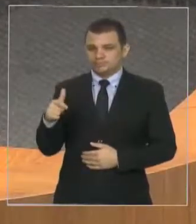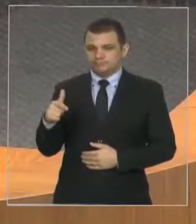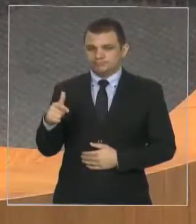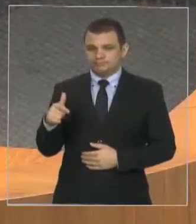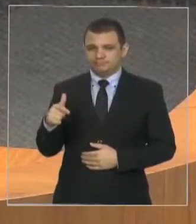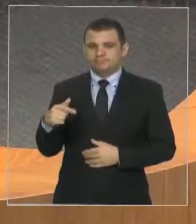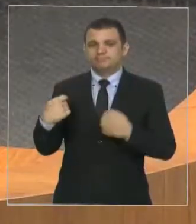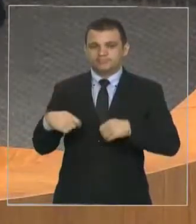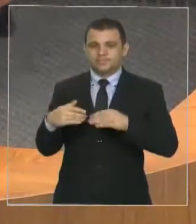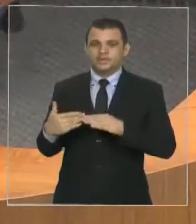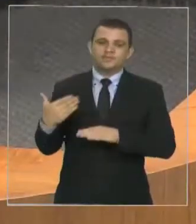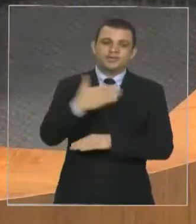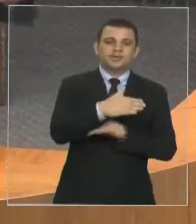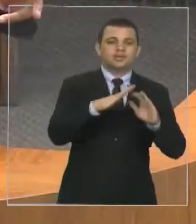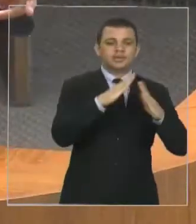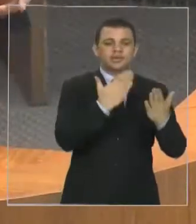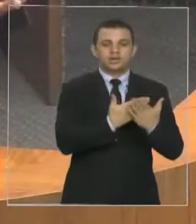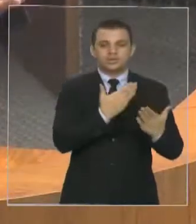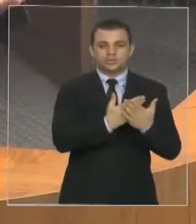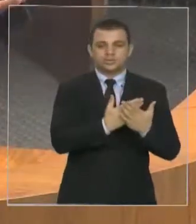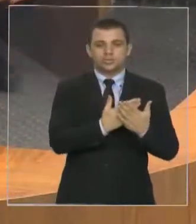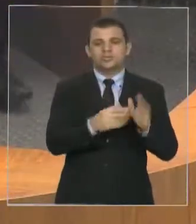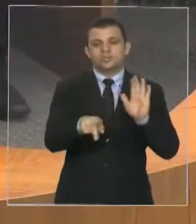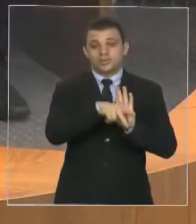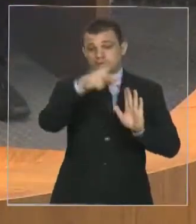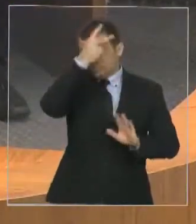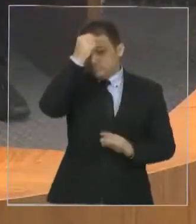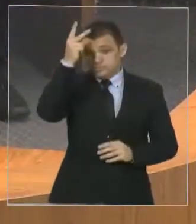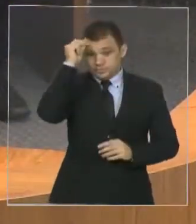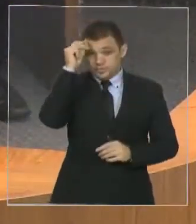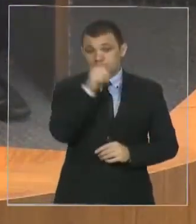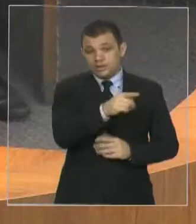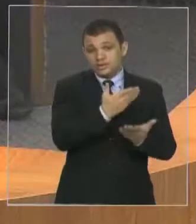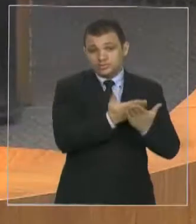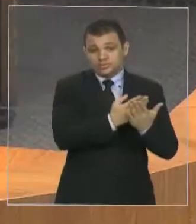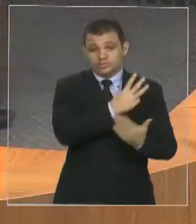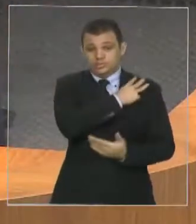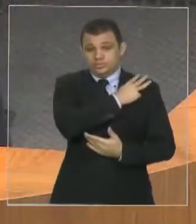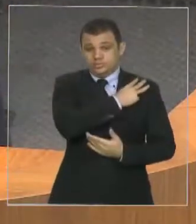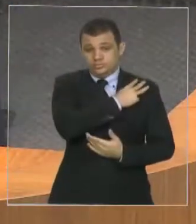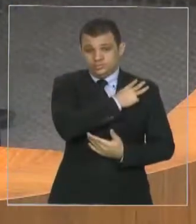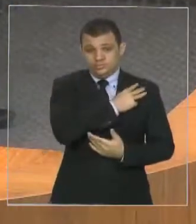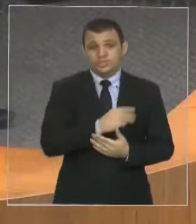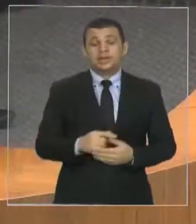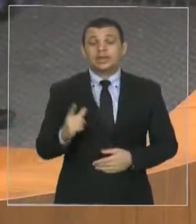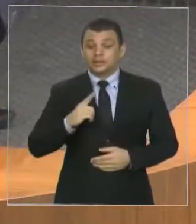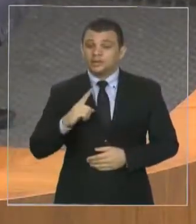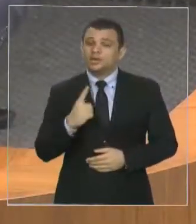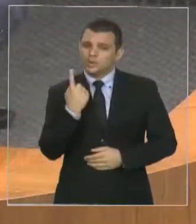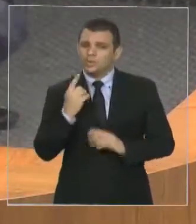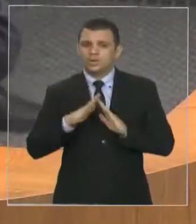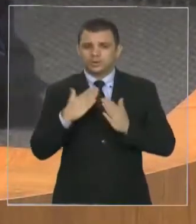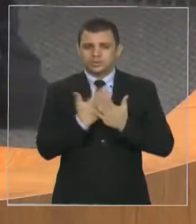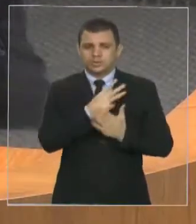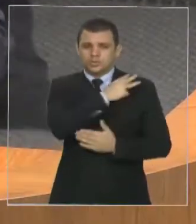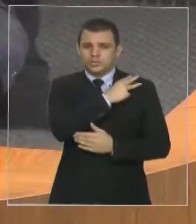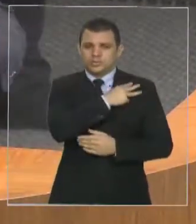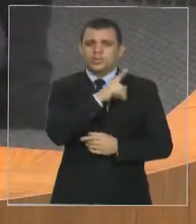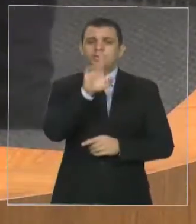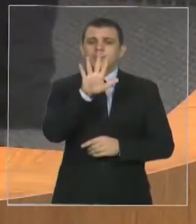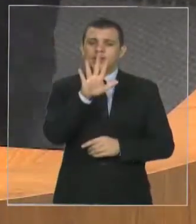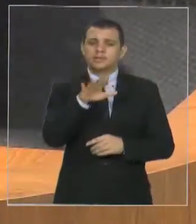município para poder ter aula do ensino médio. A escola de ensino médio só funciona num povoado chamado Paruá.